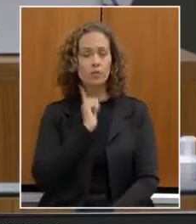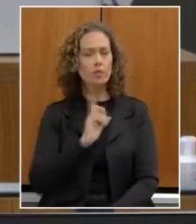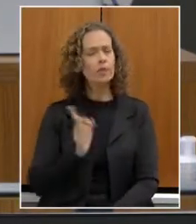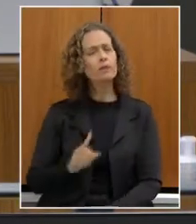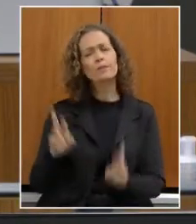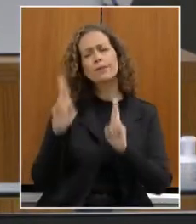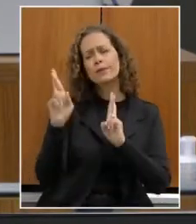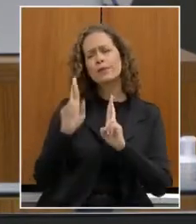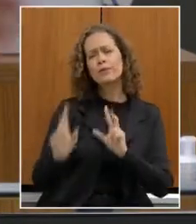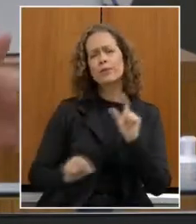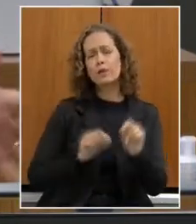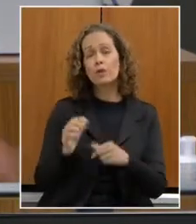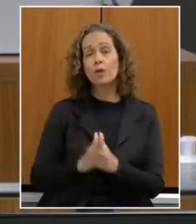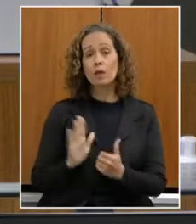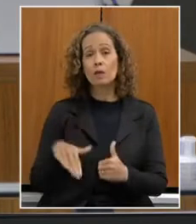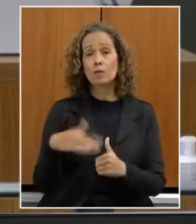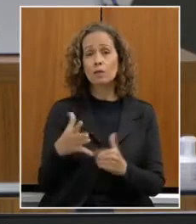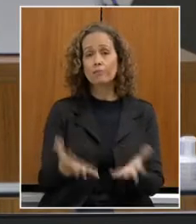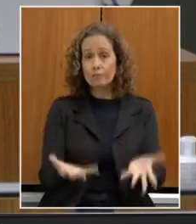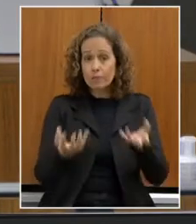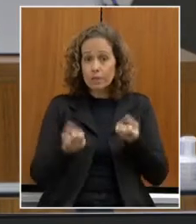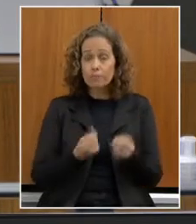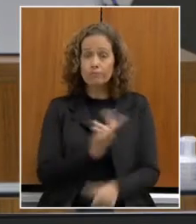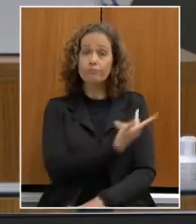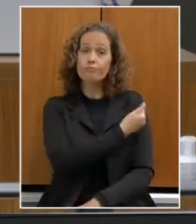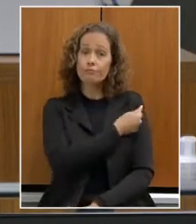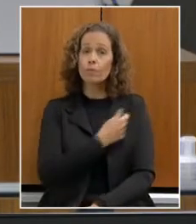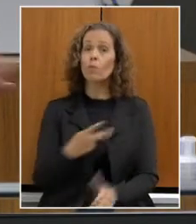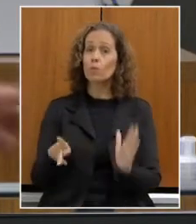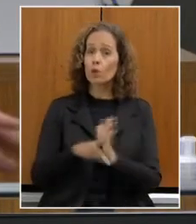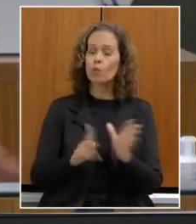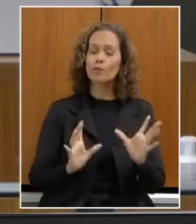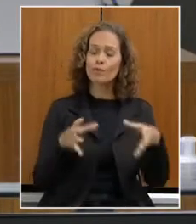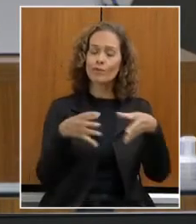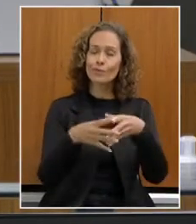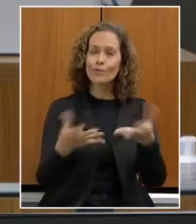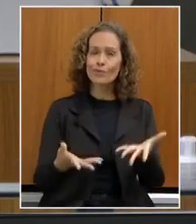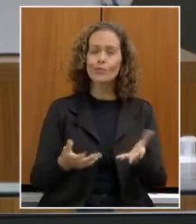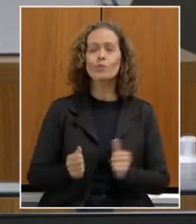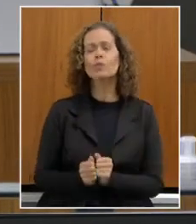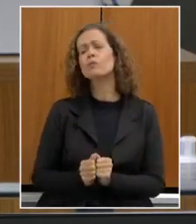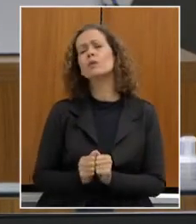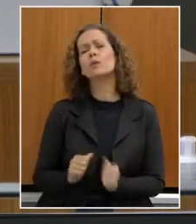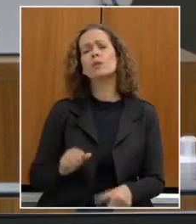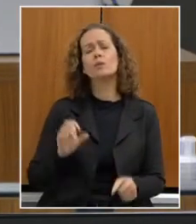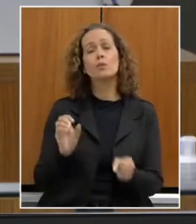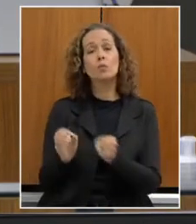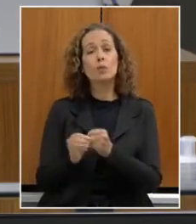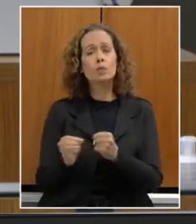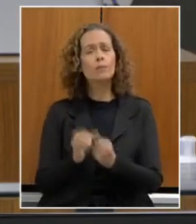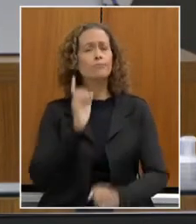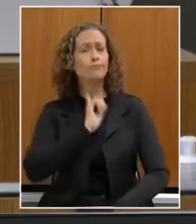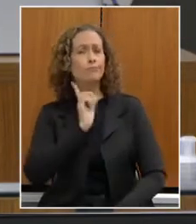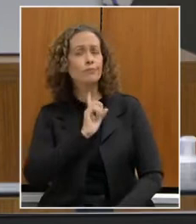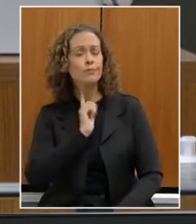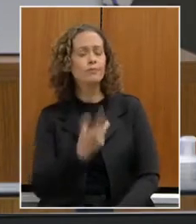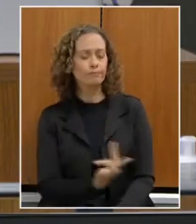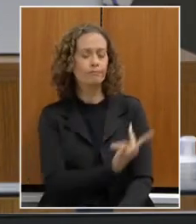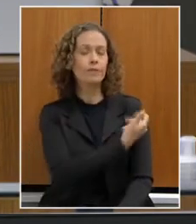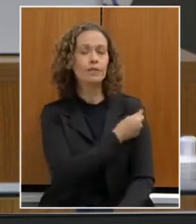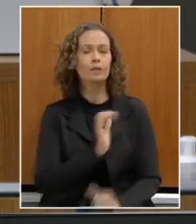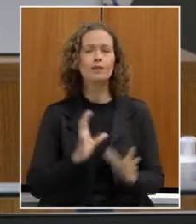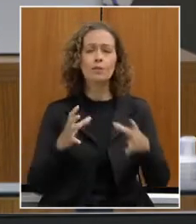nas próximas remessas venham para esse grupo específico e todo o município mineiro vacine estes grupos